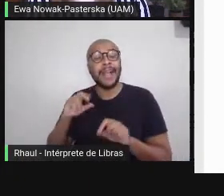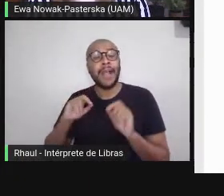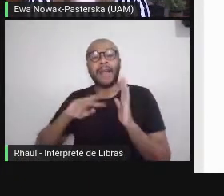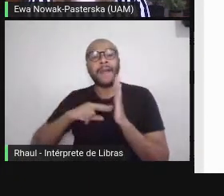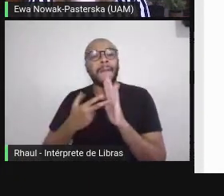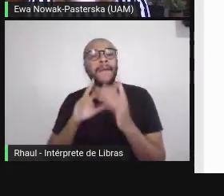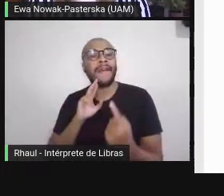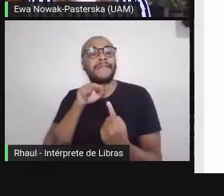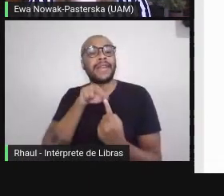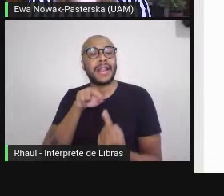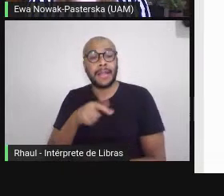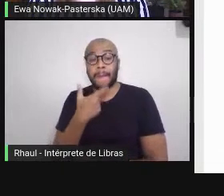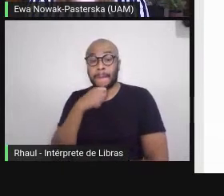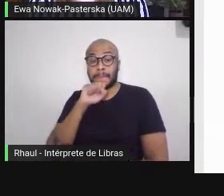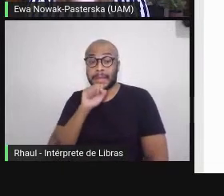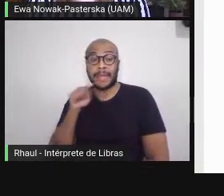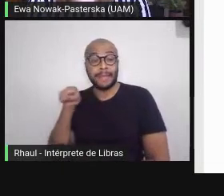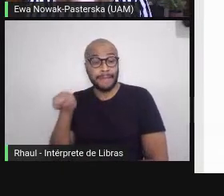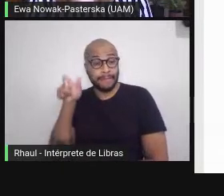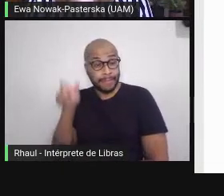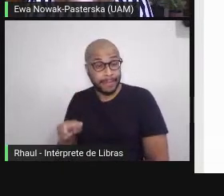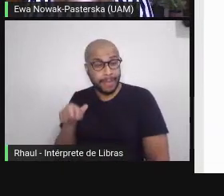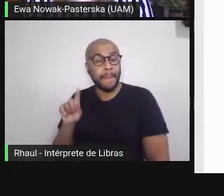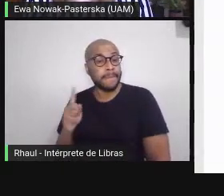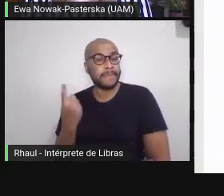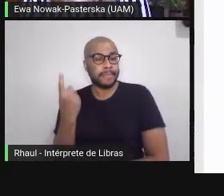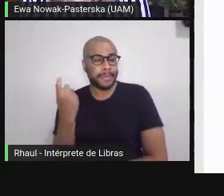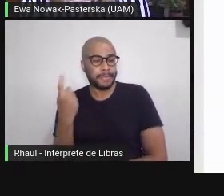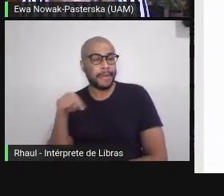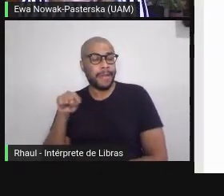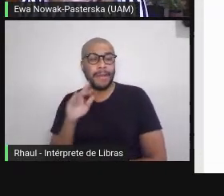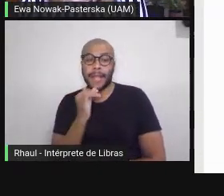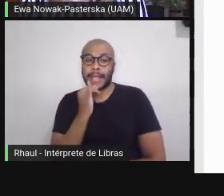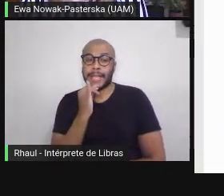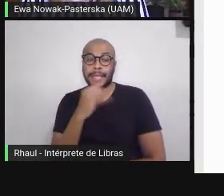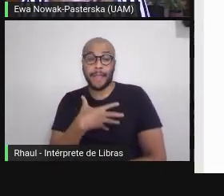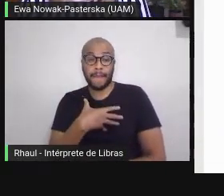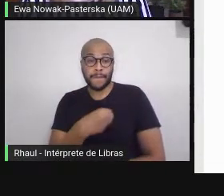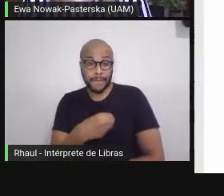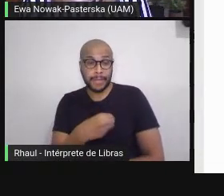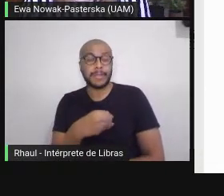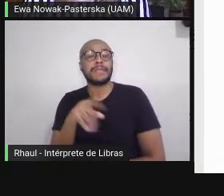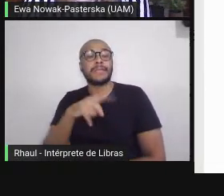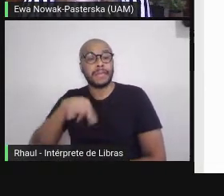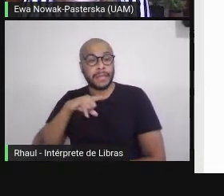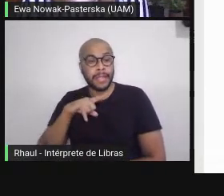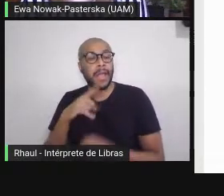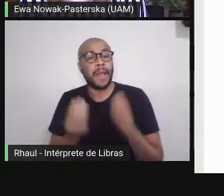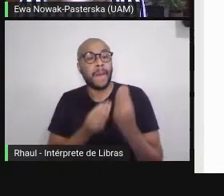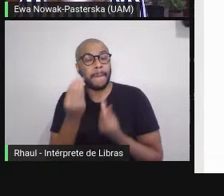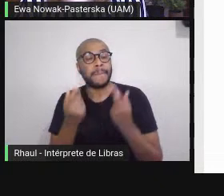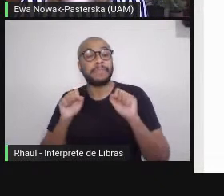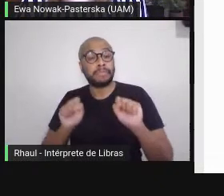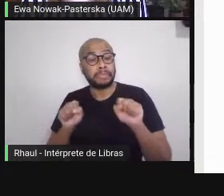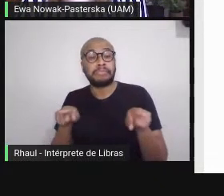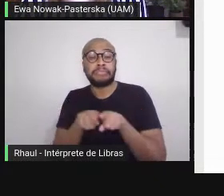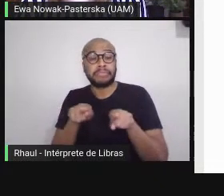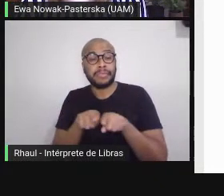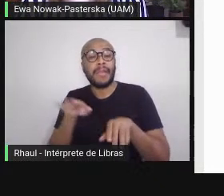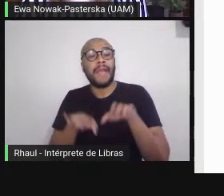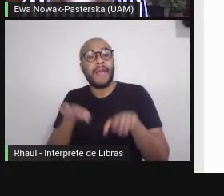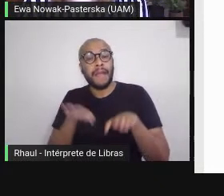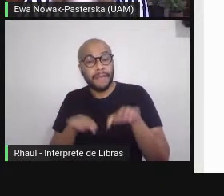ao pai, por exemplo, como temos o primeiro exemplo, que é o filho do Chavel. Podia ser também